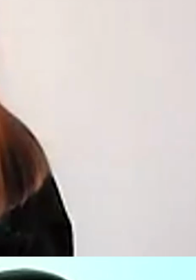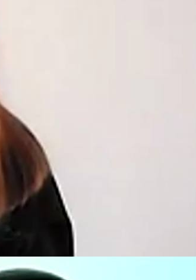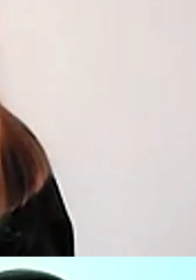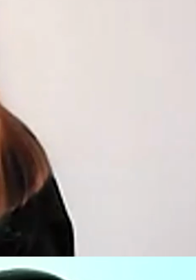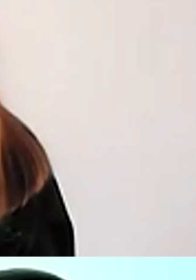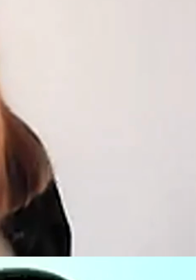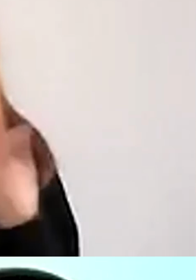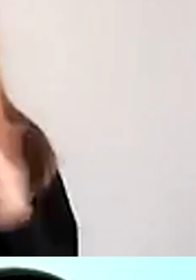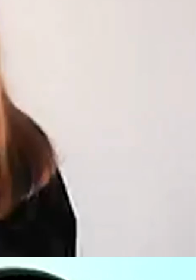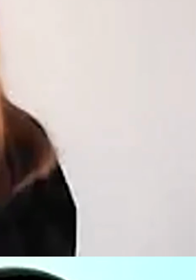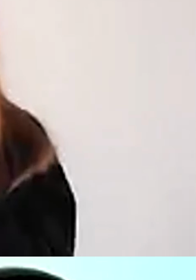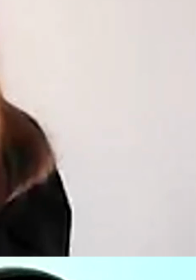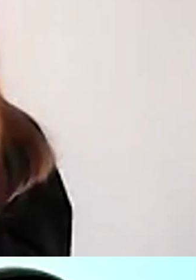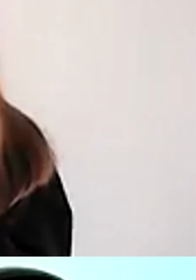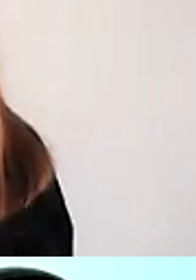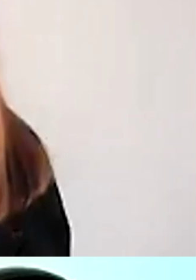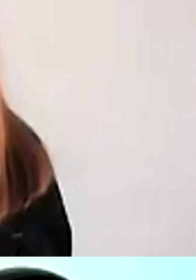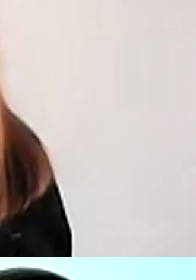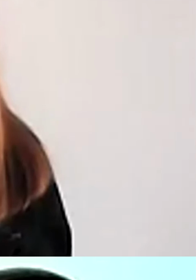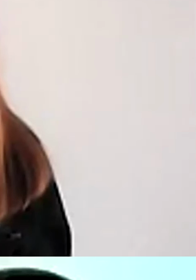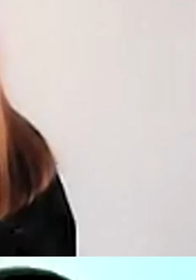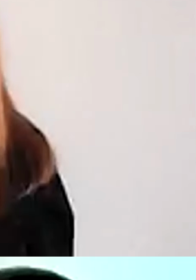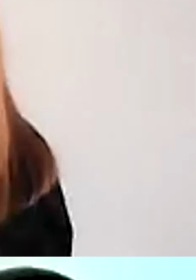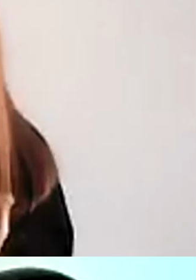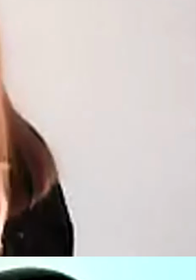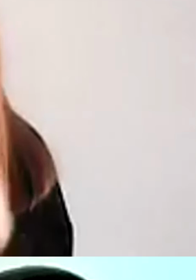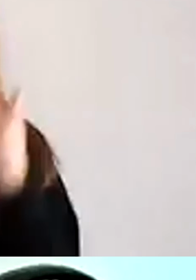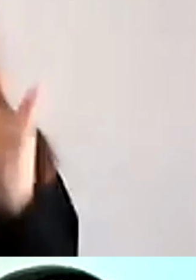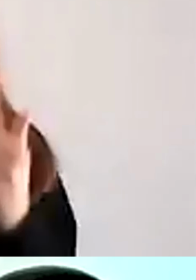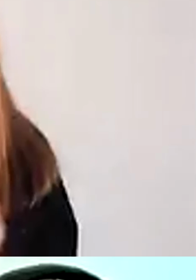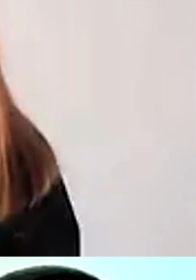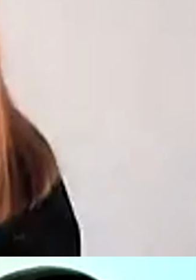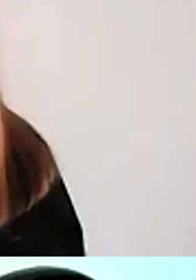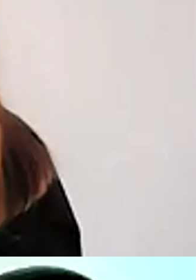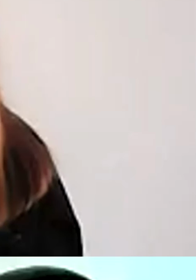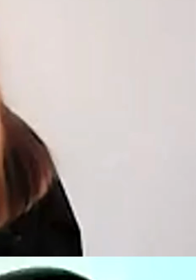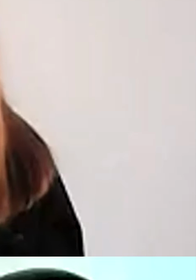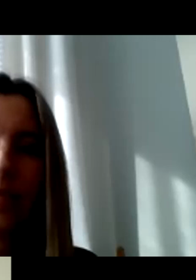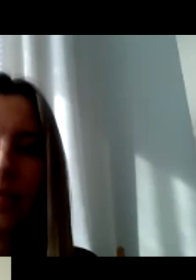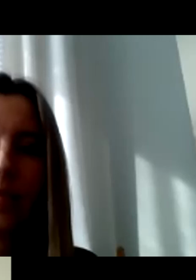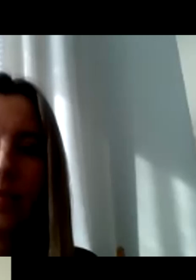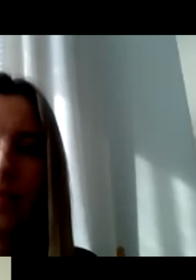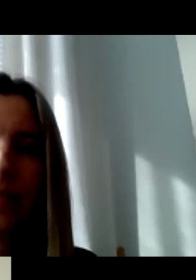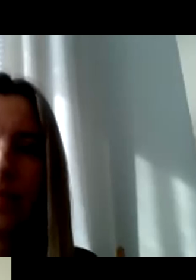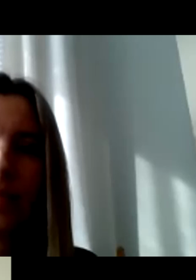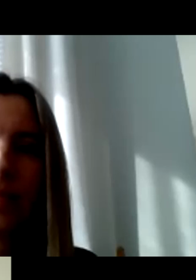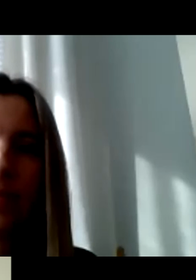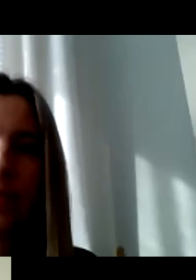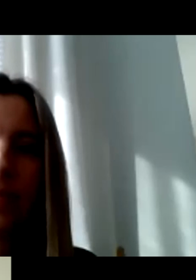E vou passar já então a apresentar o nosso próximo orador, que é a doutora Cláudia